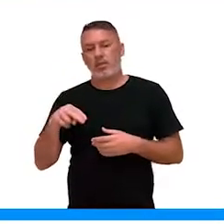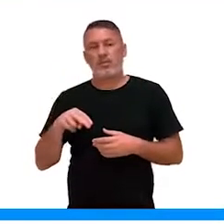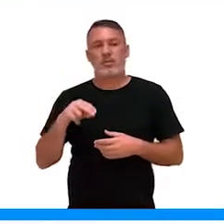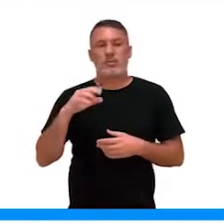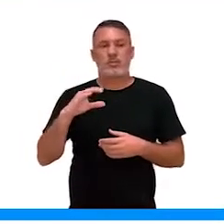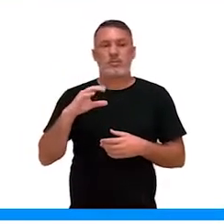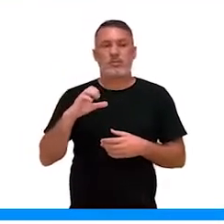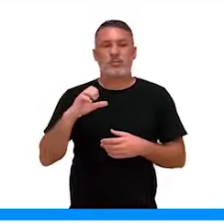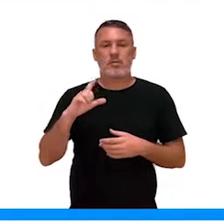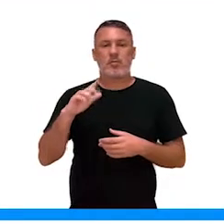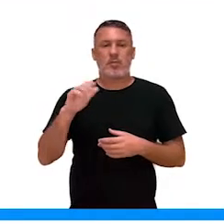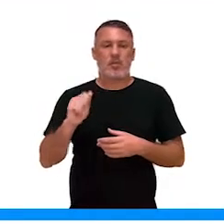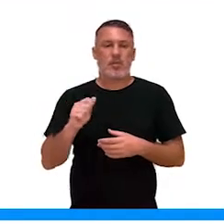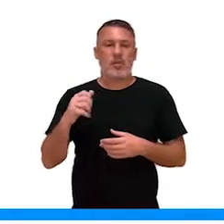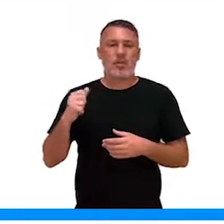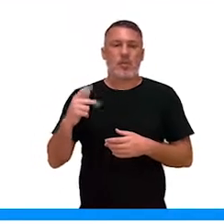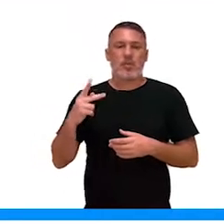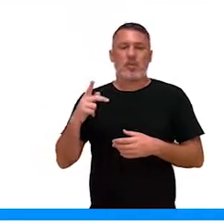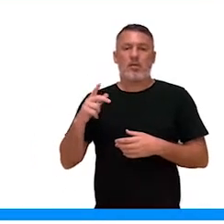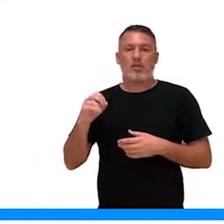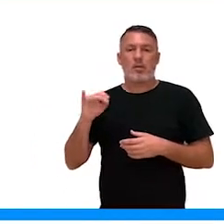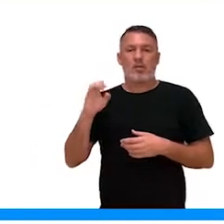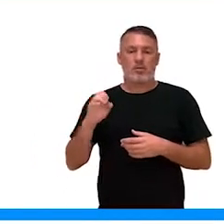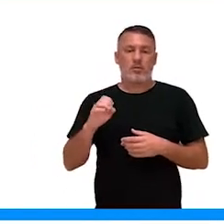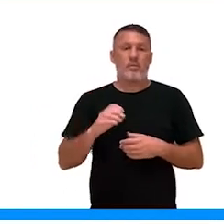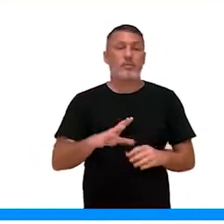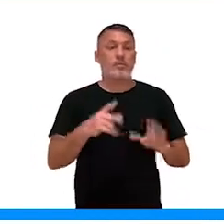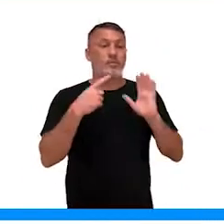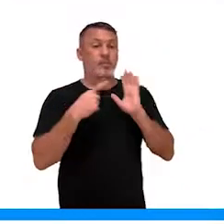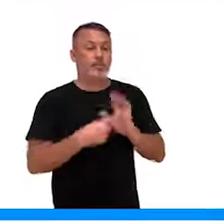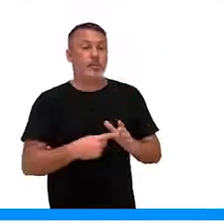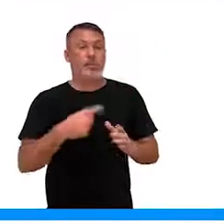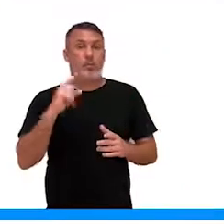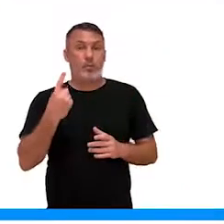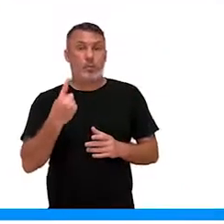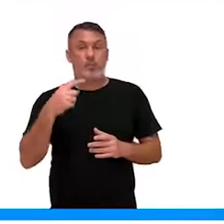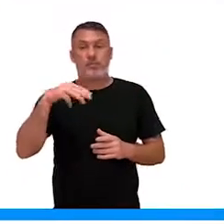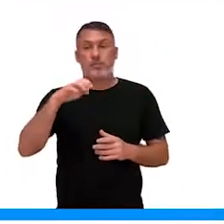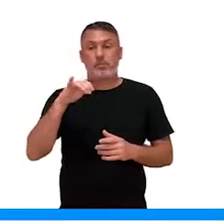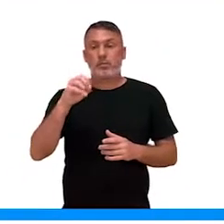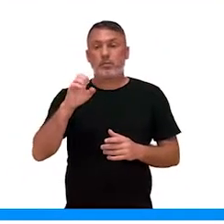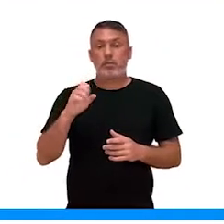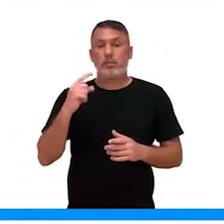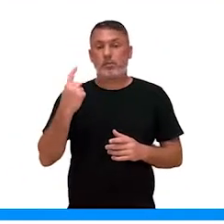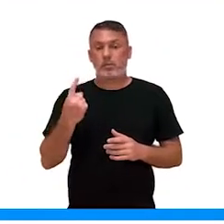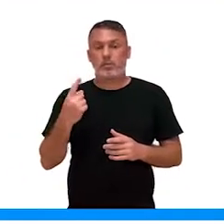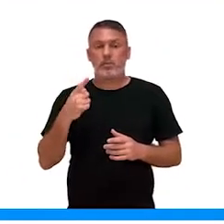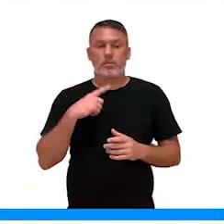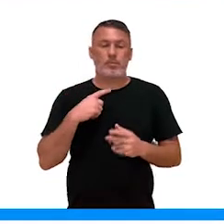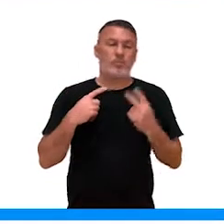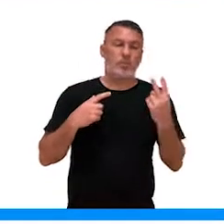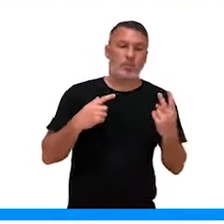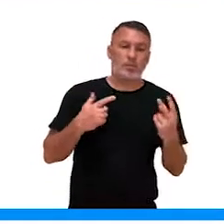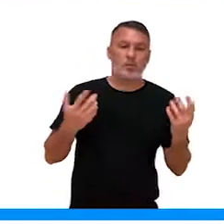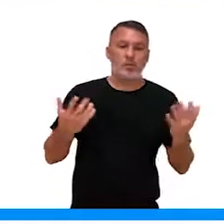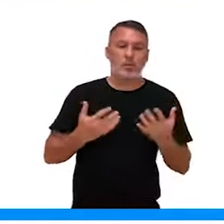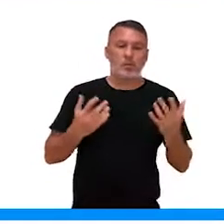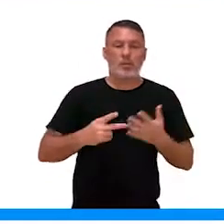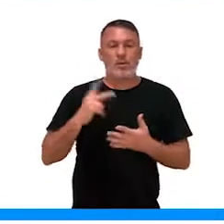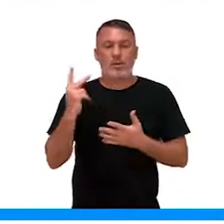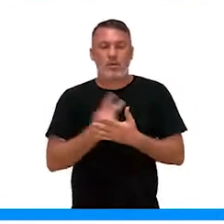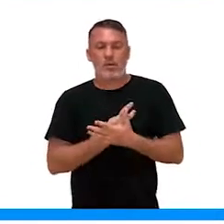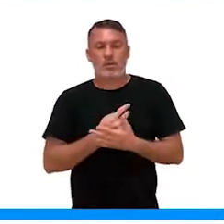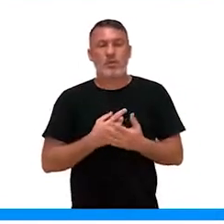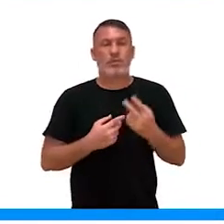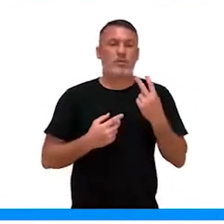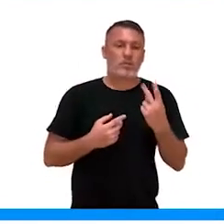agora são N, células haploides. Aconteceu a meiose 1, ele entra então no processo de